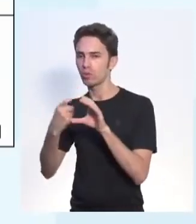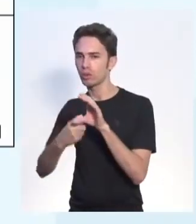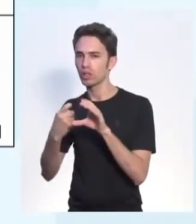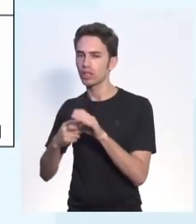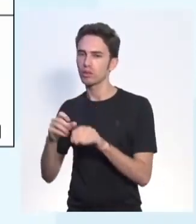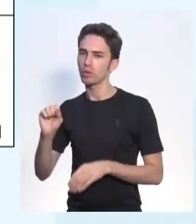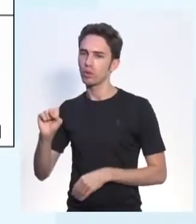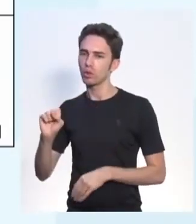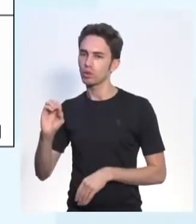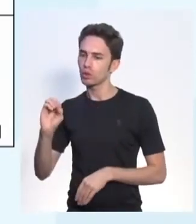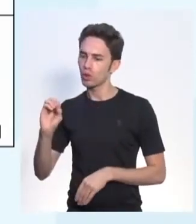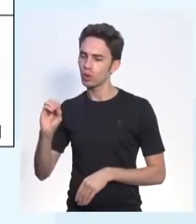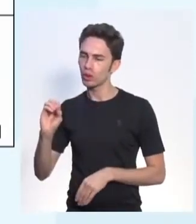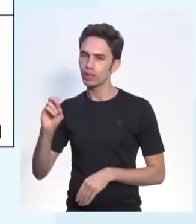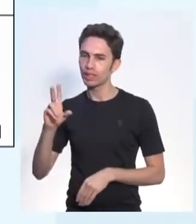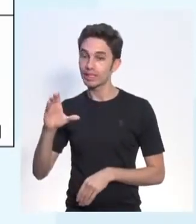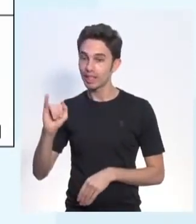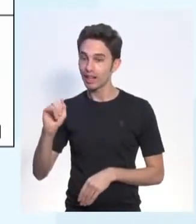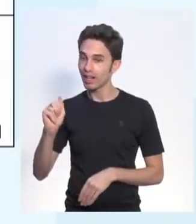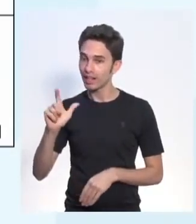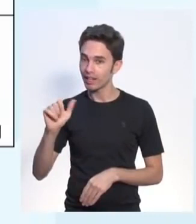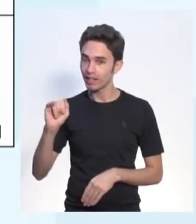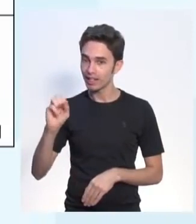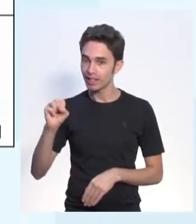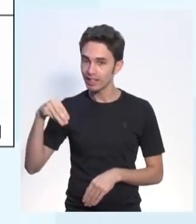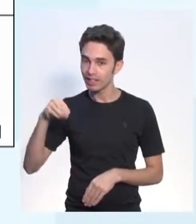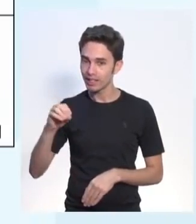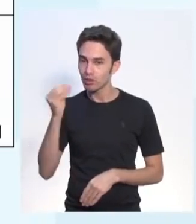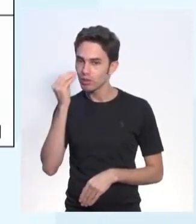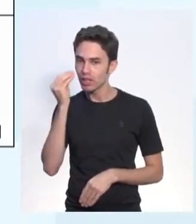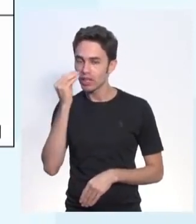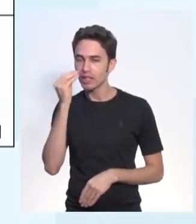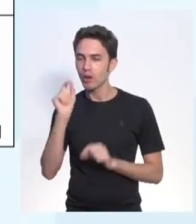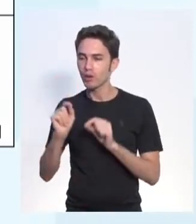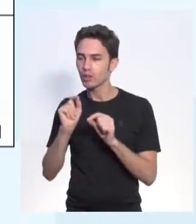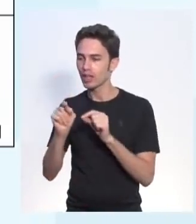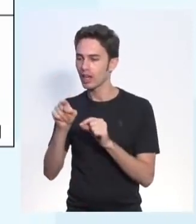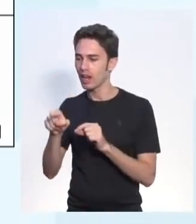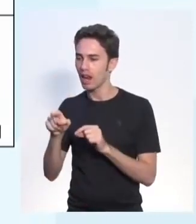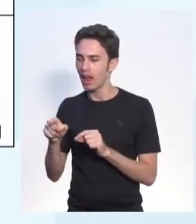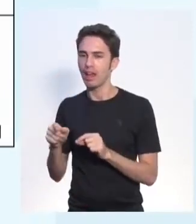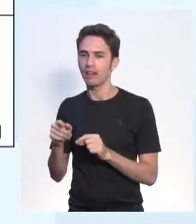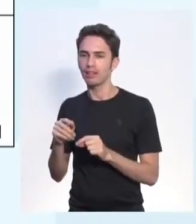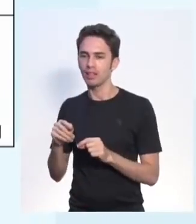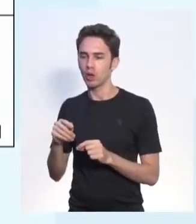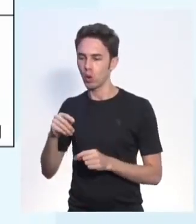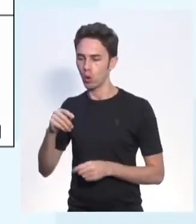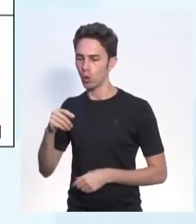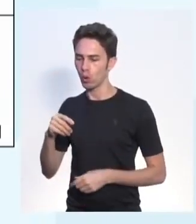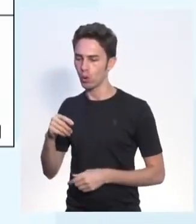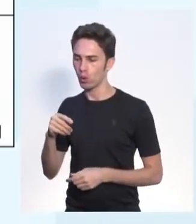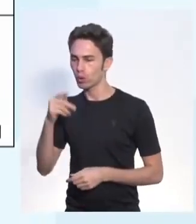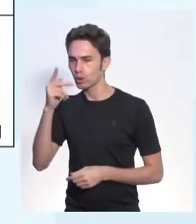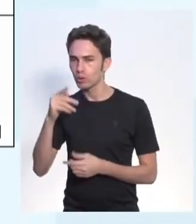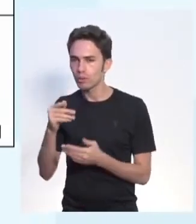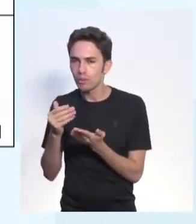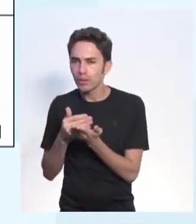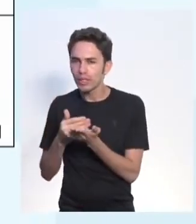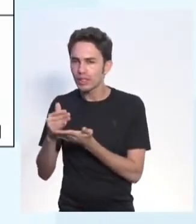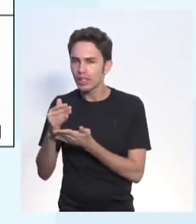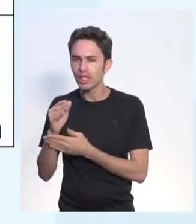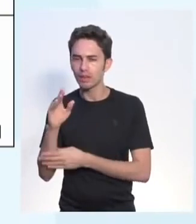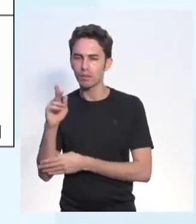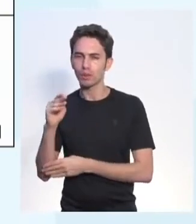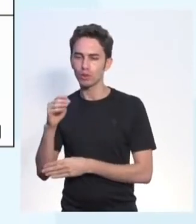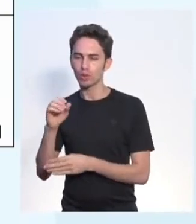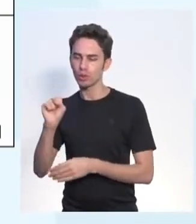O caminho, então, para o fim dos princípios comunistas, né? É marcado